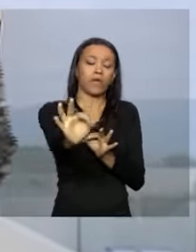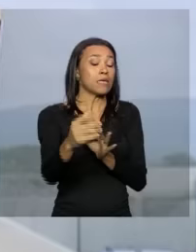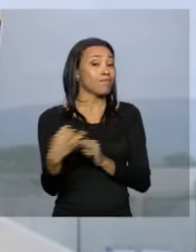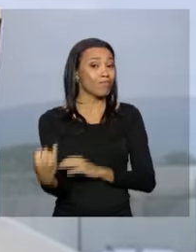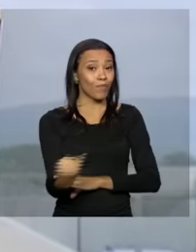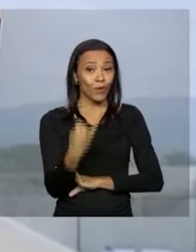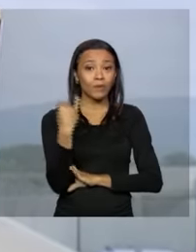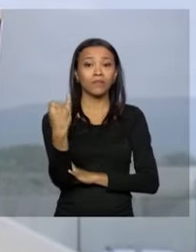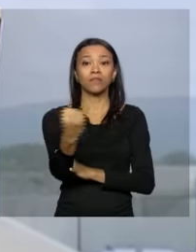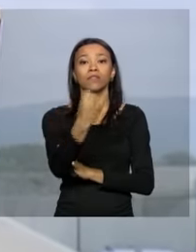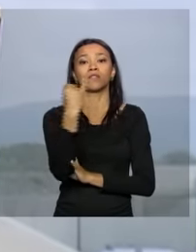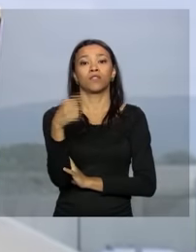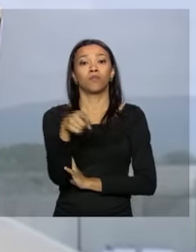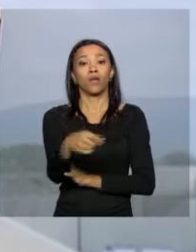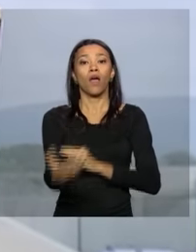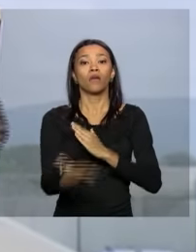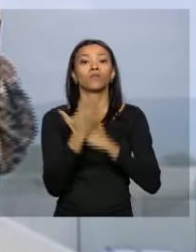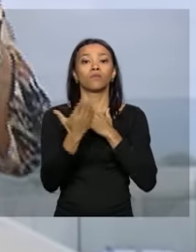porque